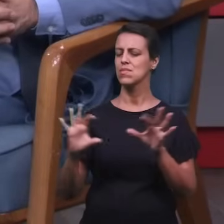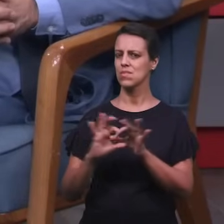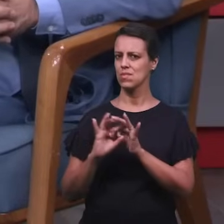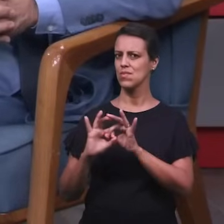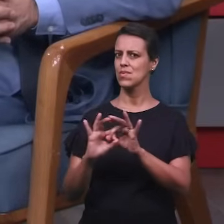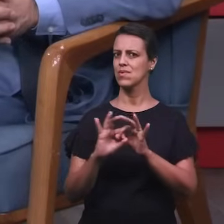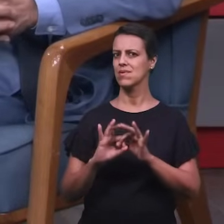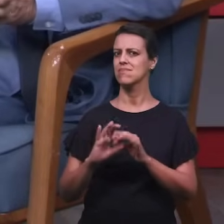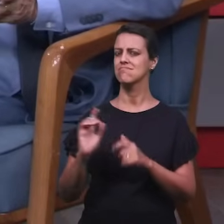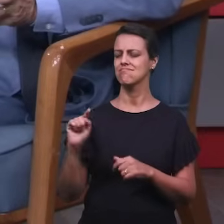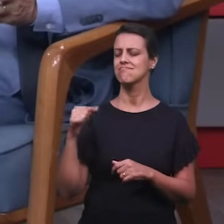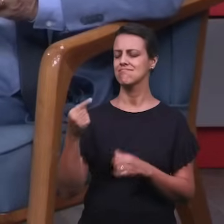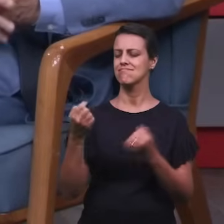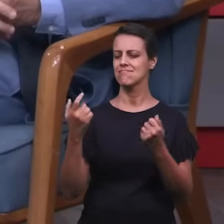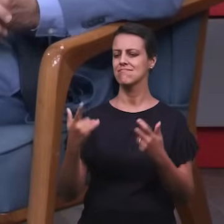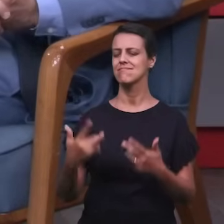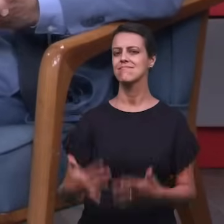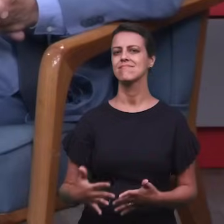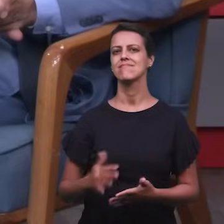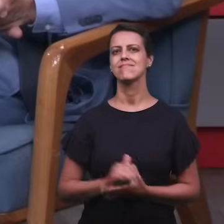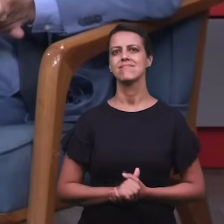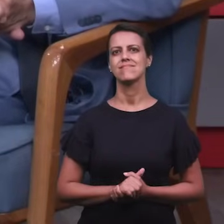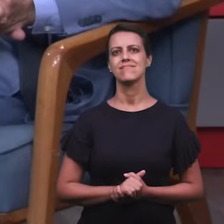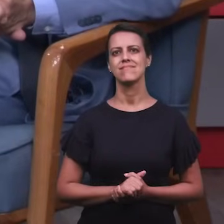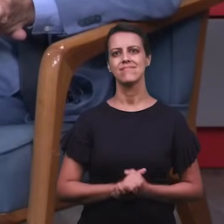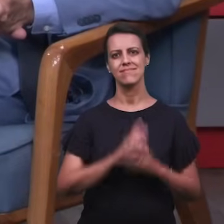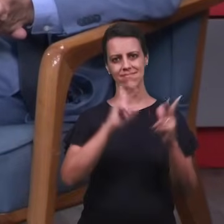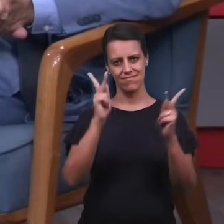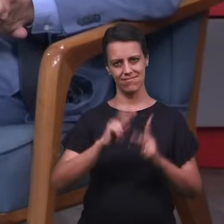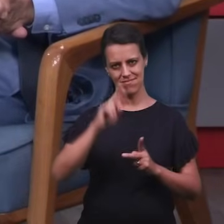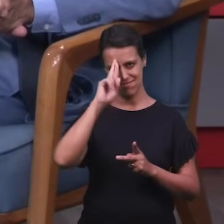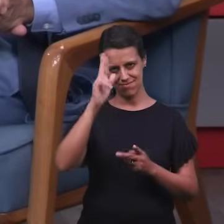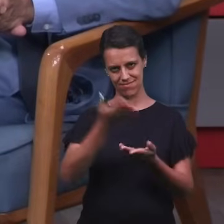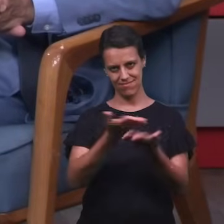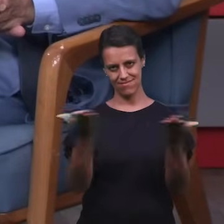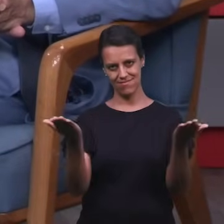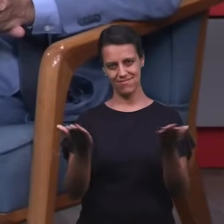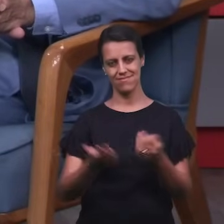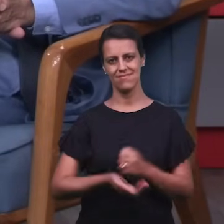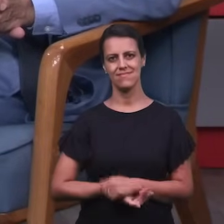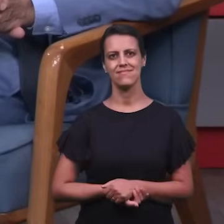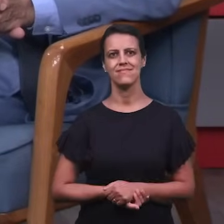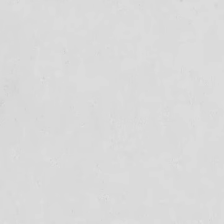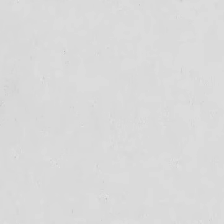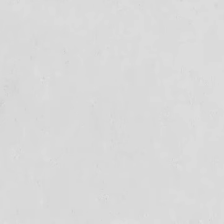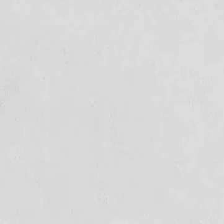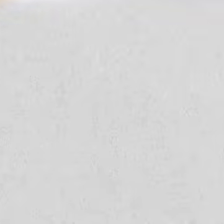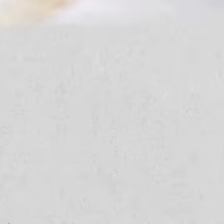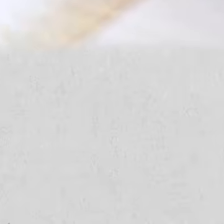no seu dia a dia. Nós vamos falar na próxima sobre isso. A paz do Senhor a todos.